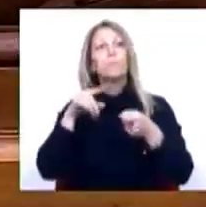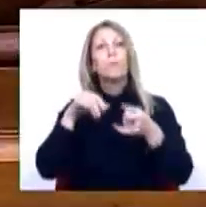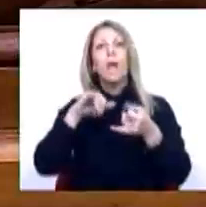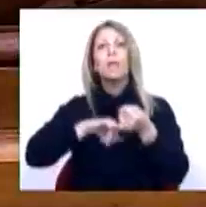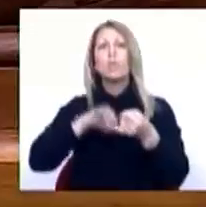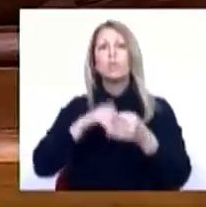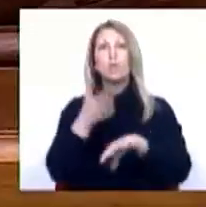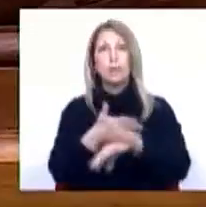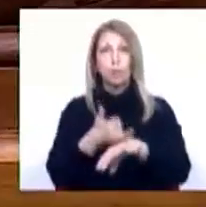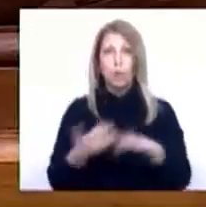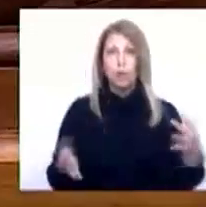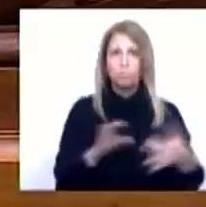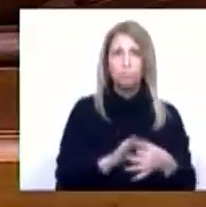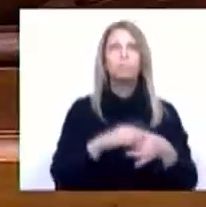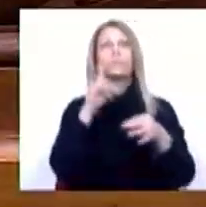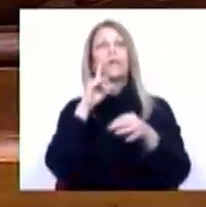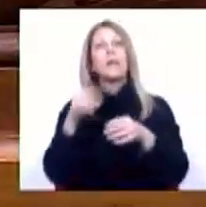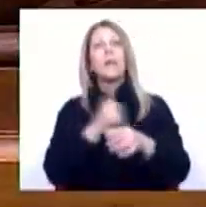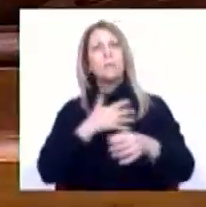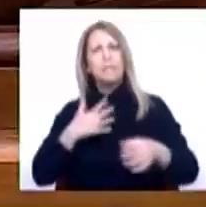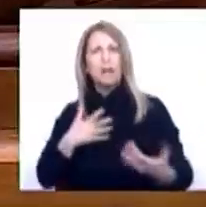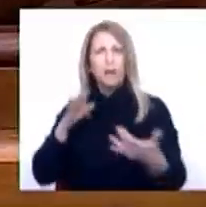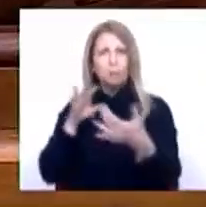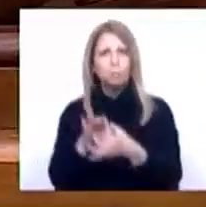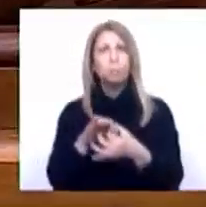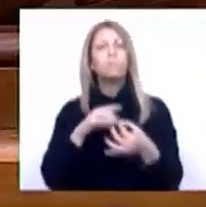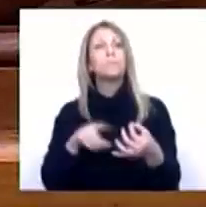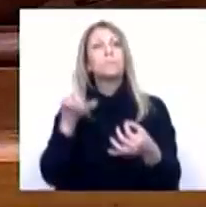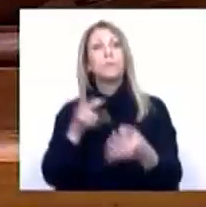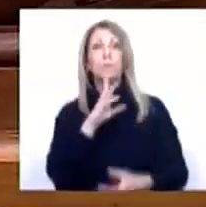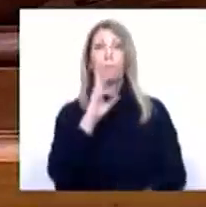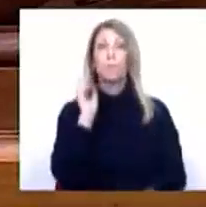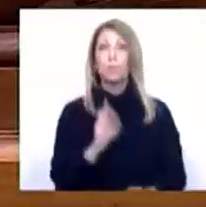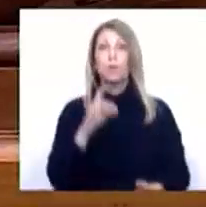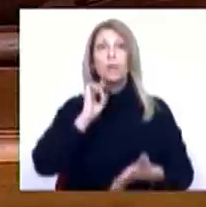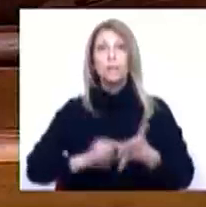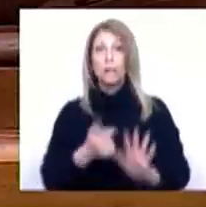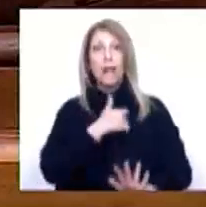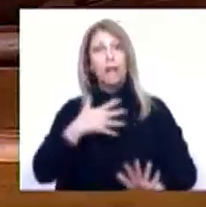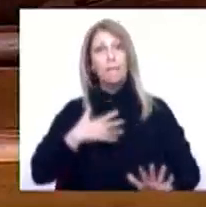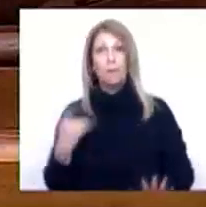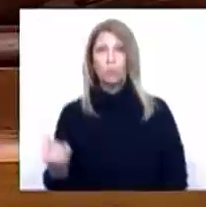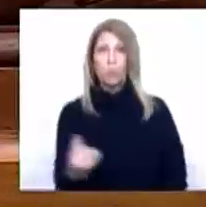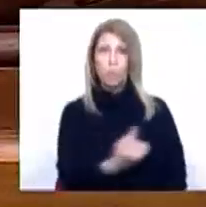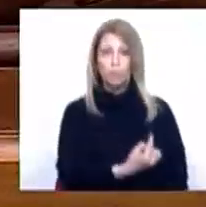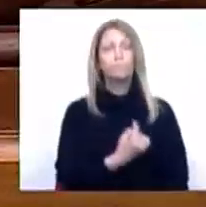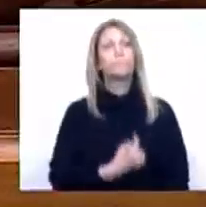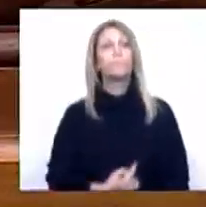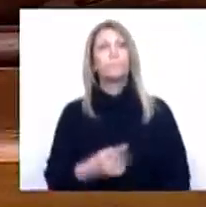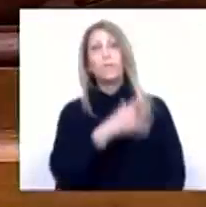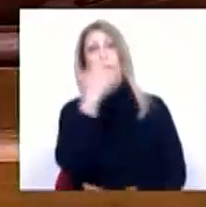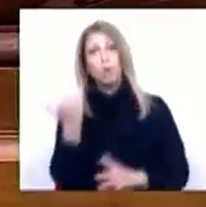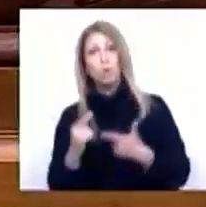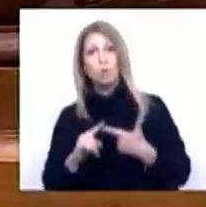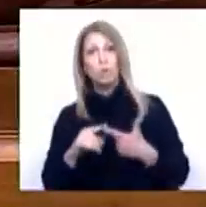das associações empresariais e daquilo que é a resposta às necessidades das empresas. A segunda âncora tem a ver